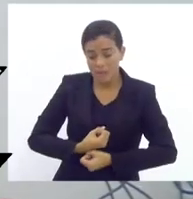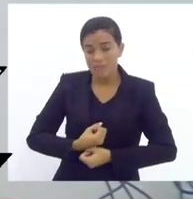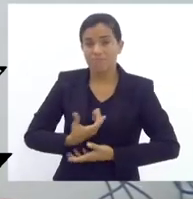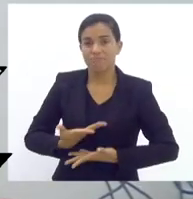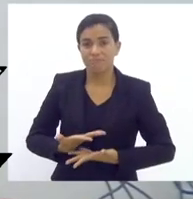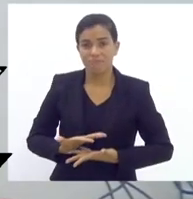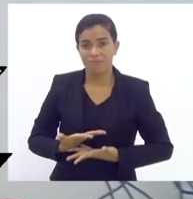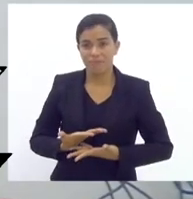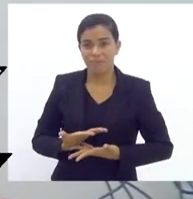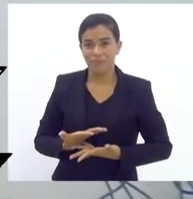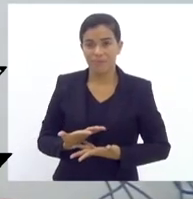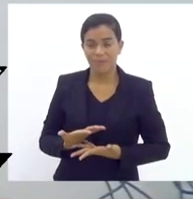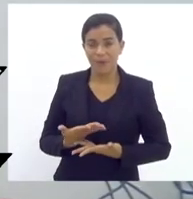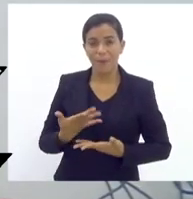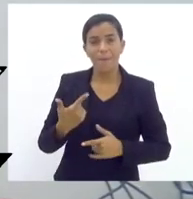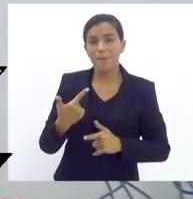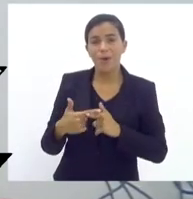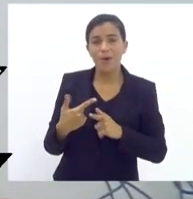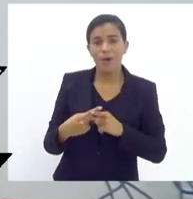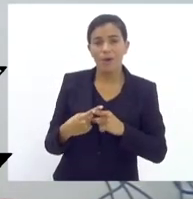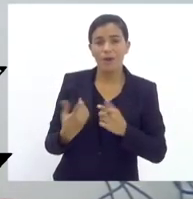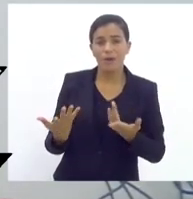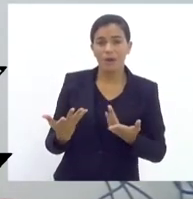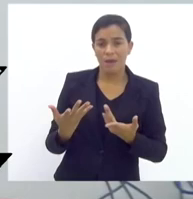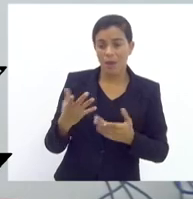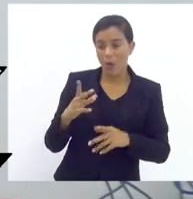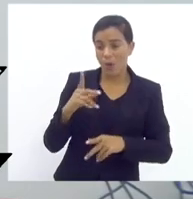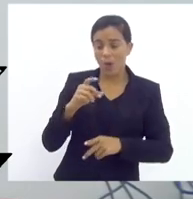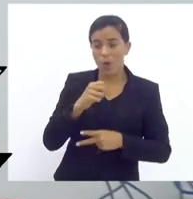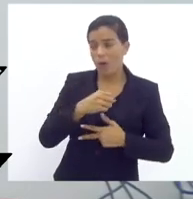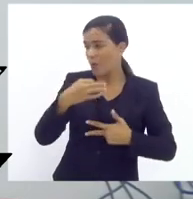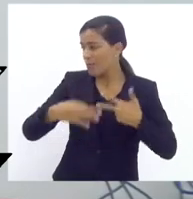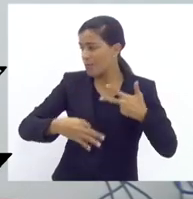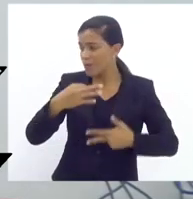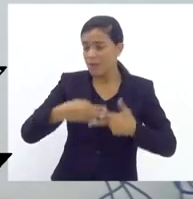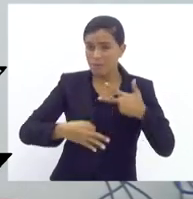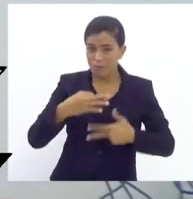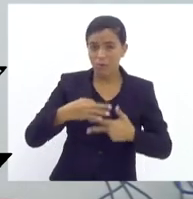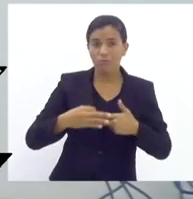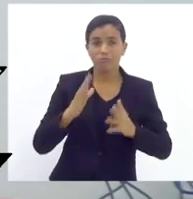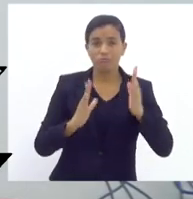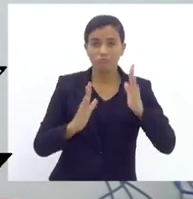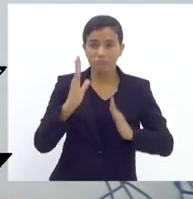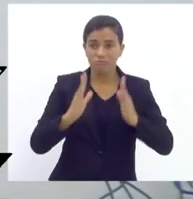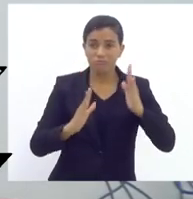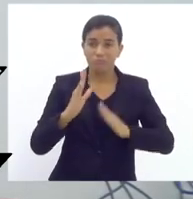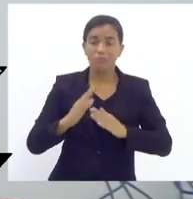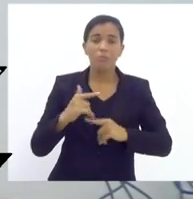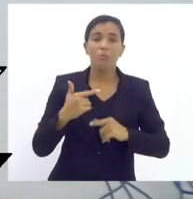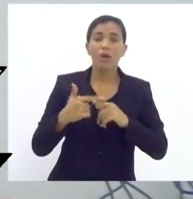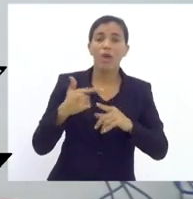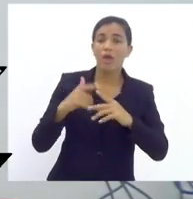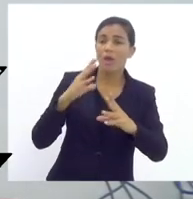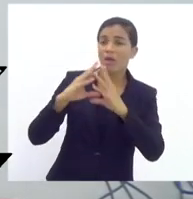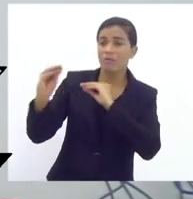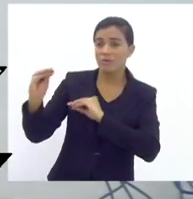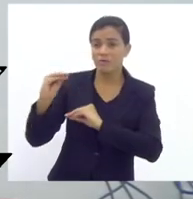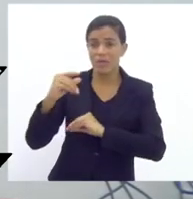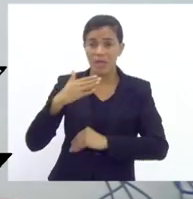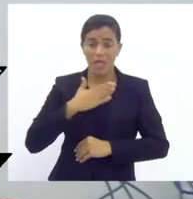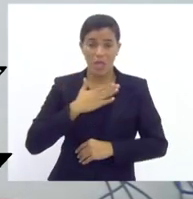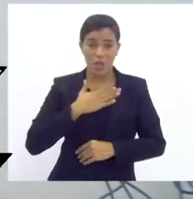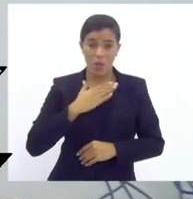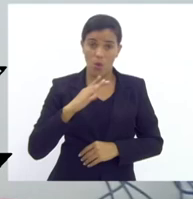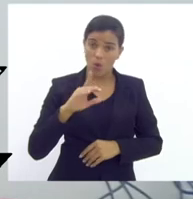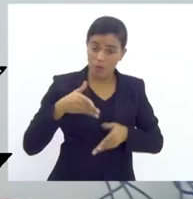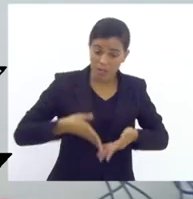o corpo e no poder público mas meu espírito e refugiado porque sou refugiado da República democrática